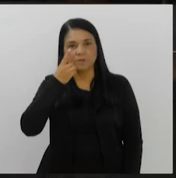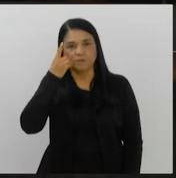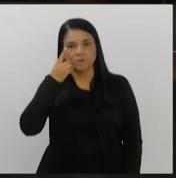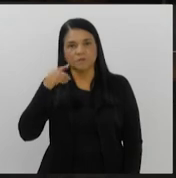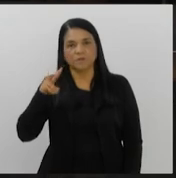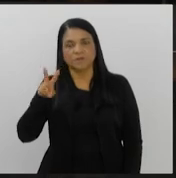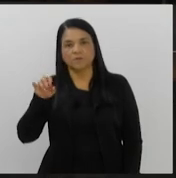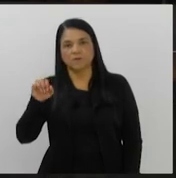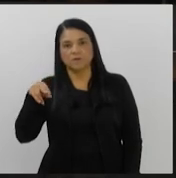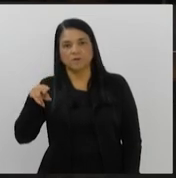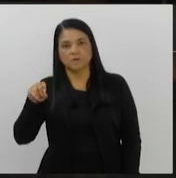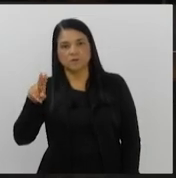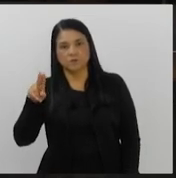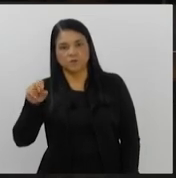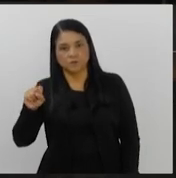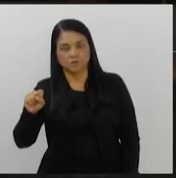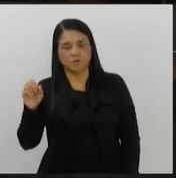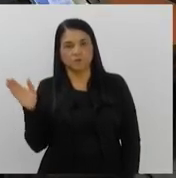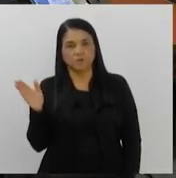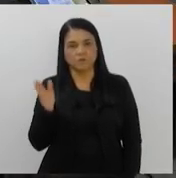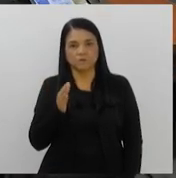deputado Vinícius Cozolino.